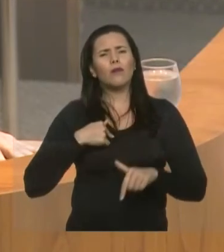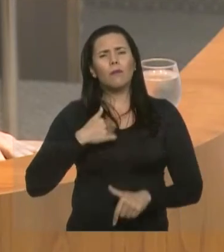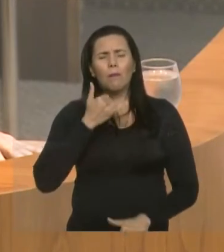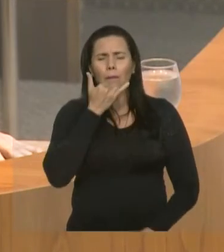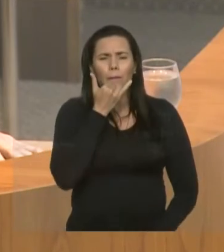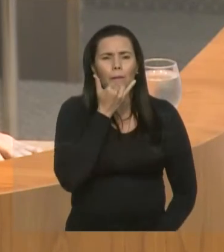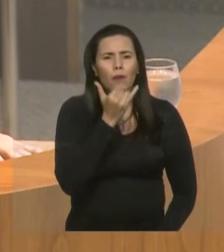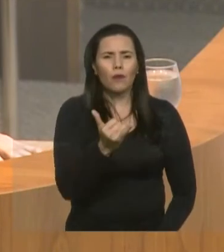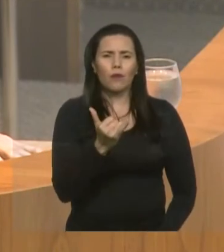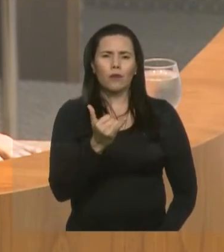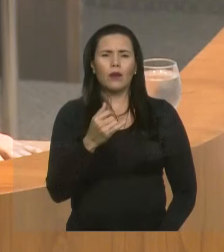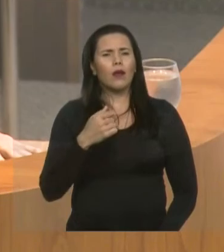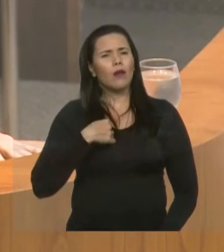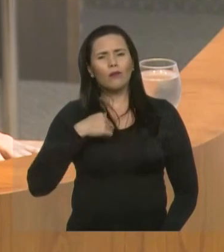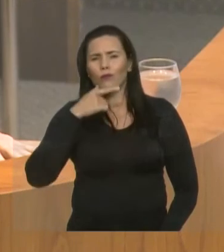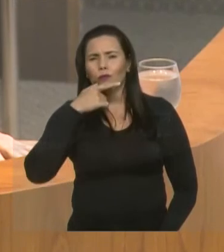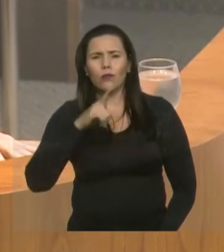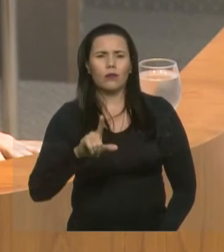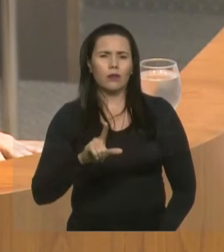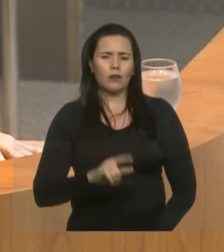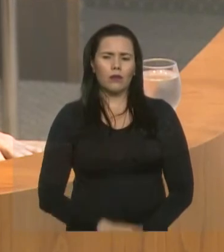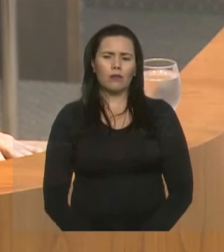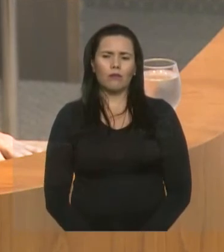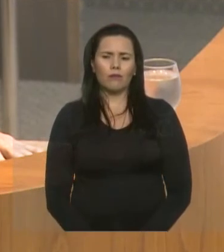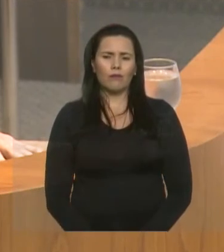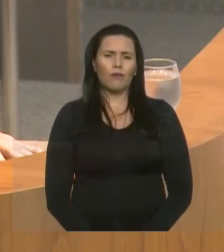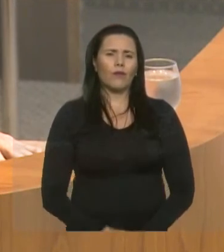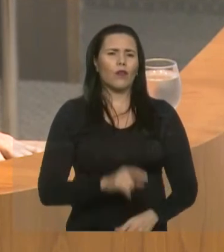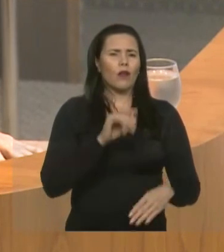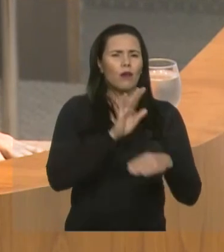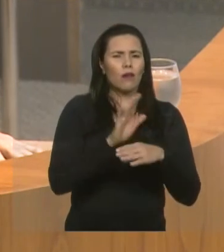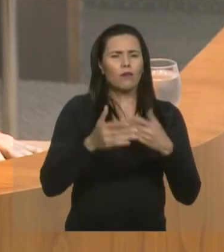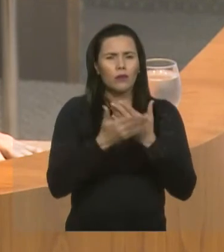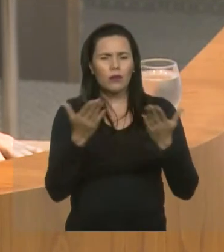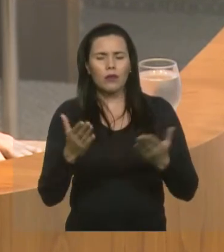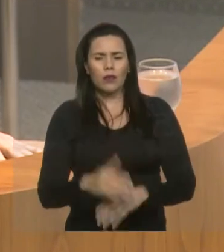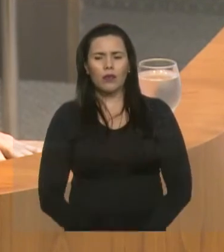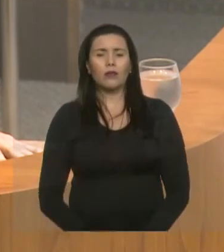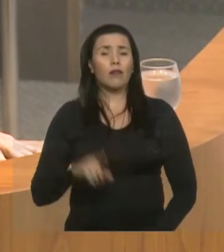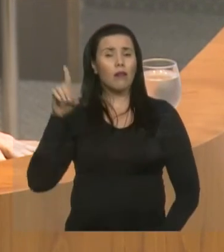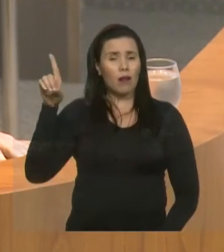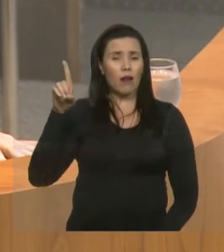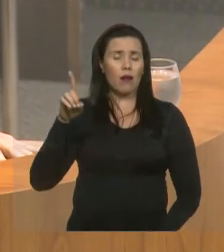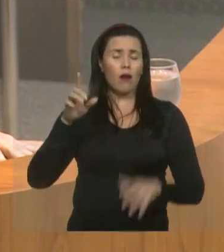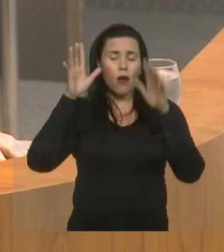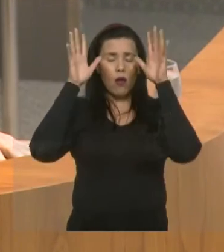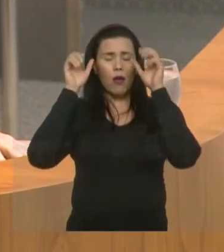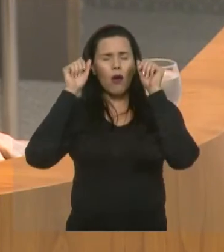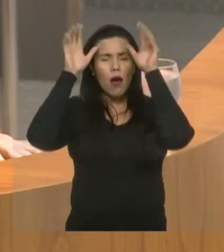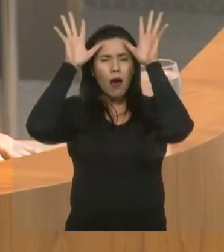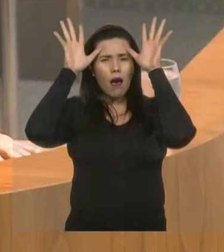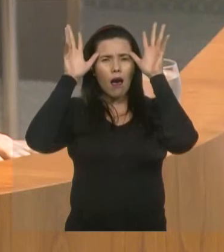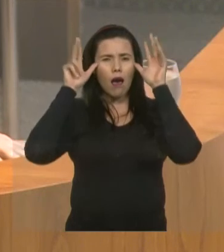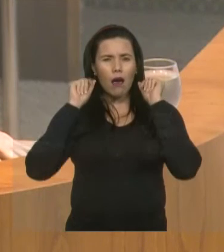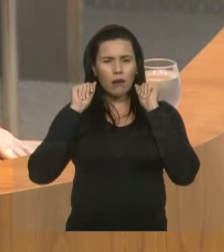não conseguimos garantir a eles o mesmo benefício que o consumidor do Paraná tem, o consumidor do Acre tem, o consumidor de Rondônia tem.